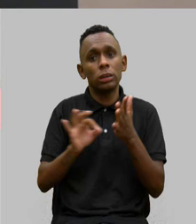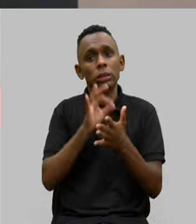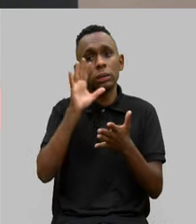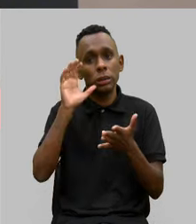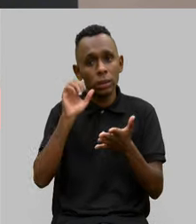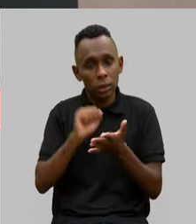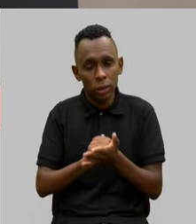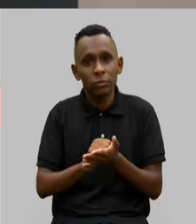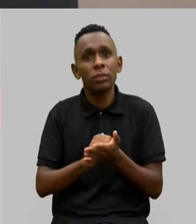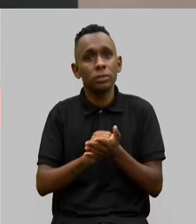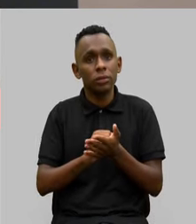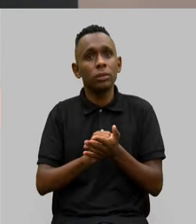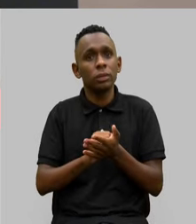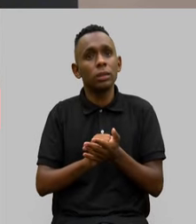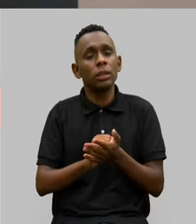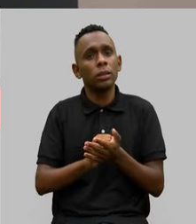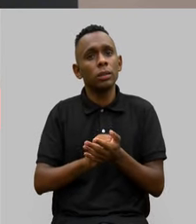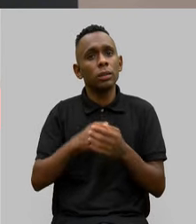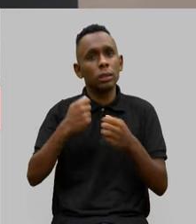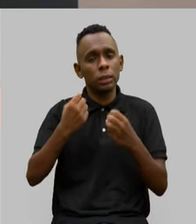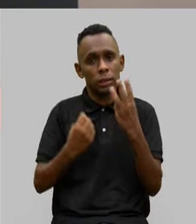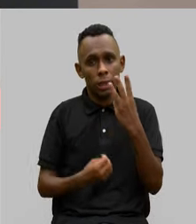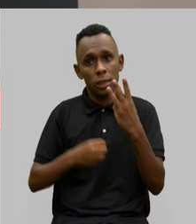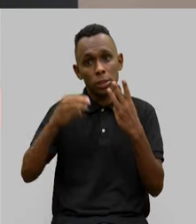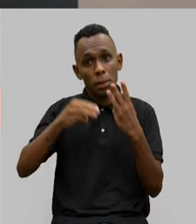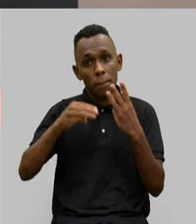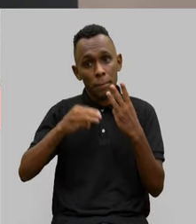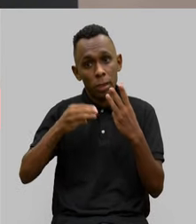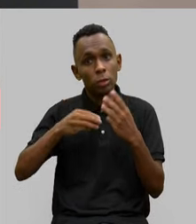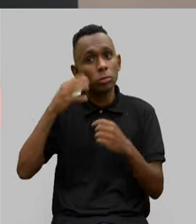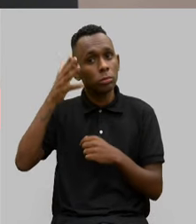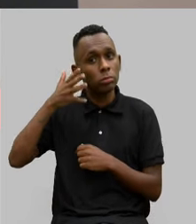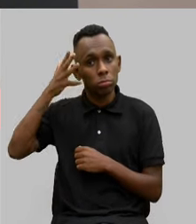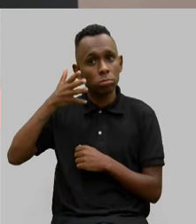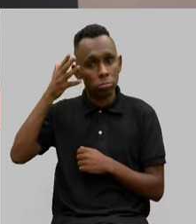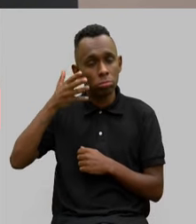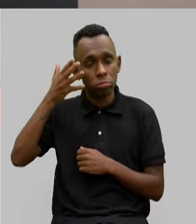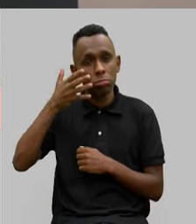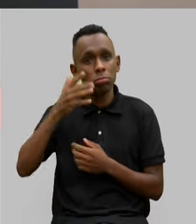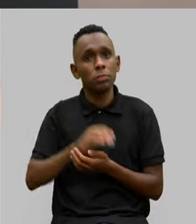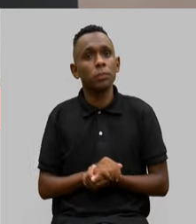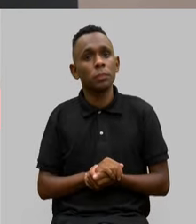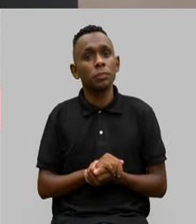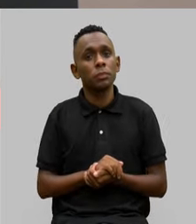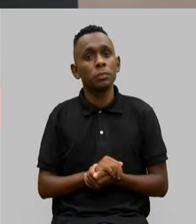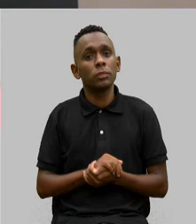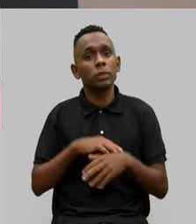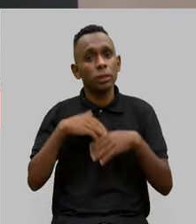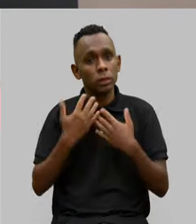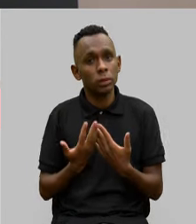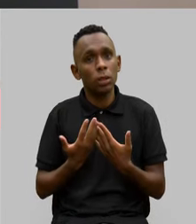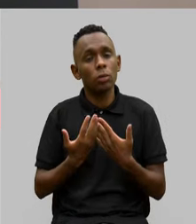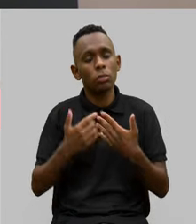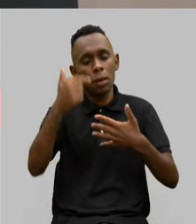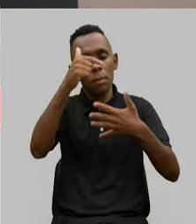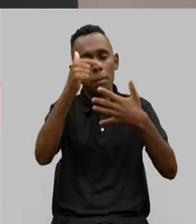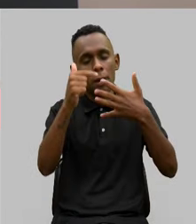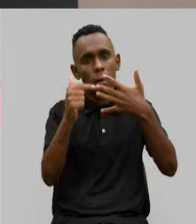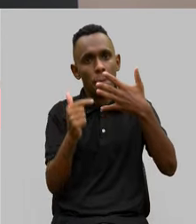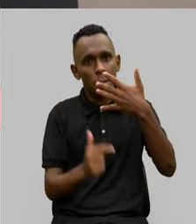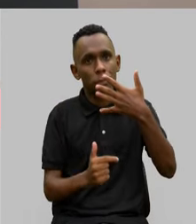e terão direito a 3 minutos para fazer uso da palavra portanto pela ordem